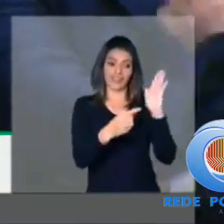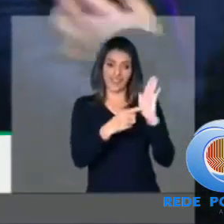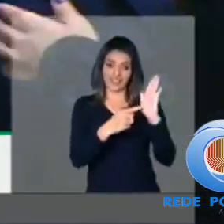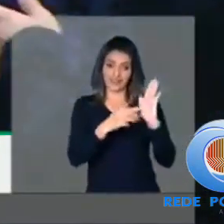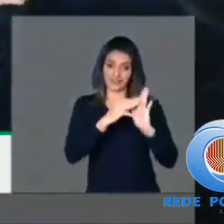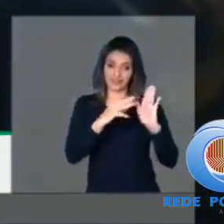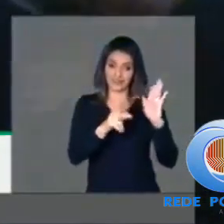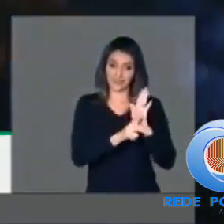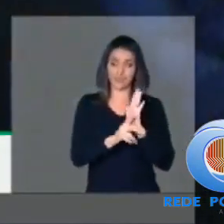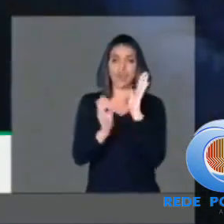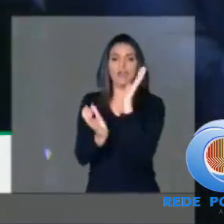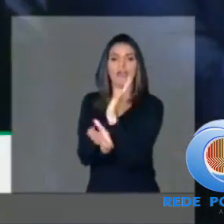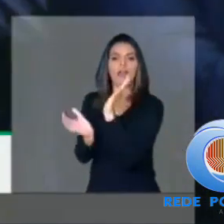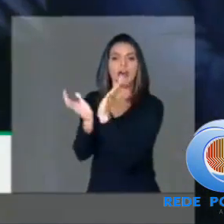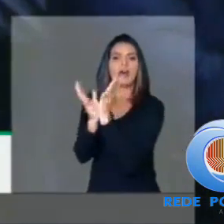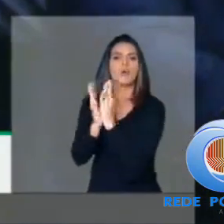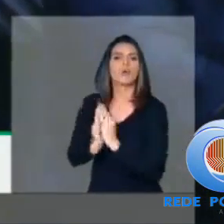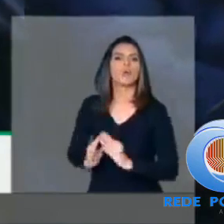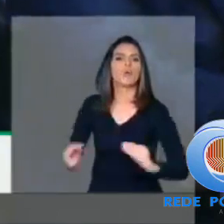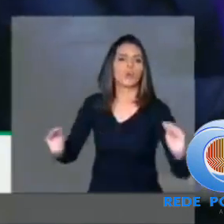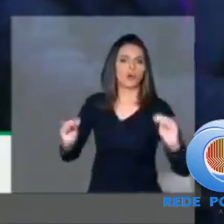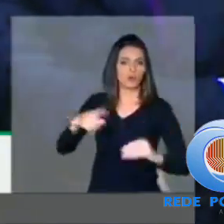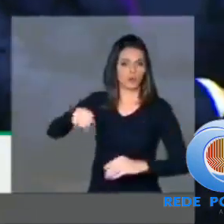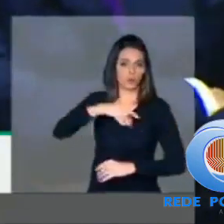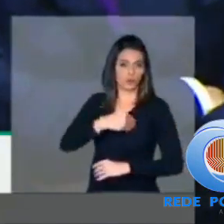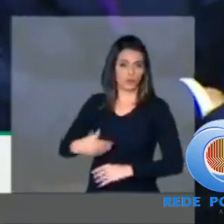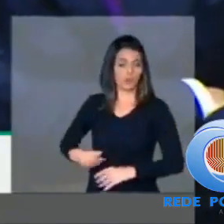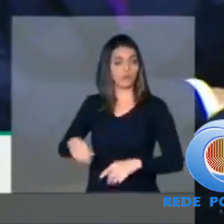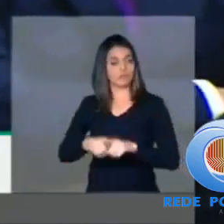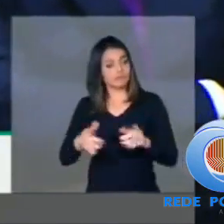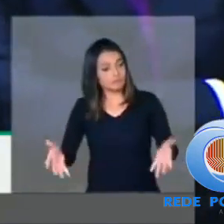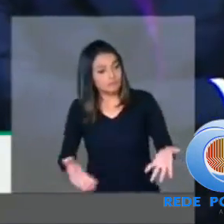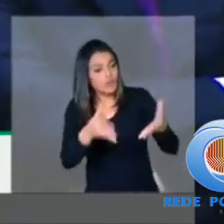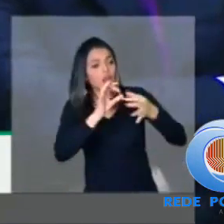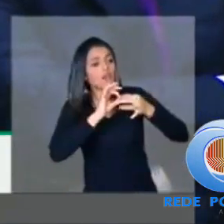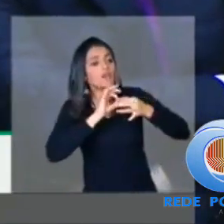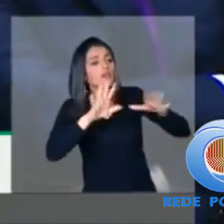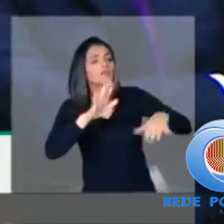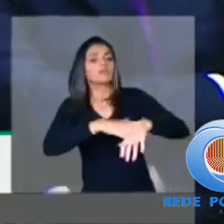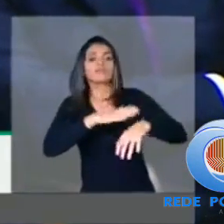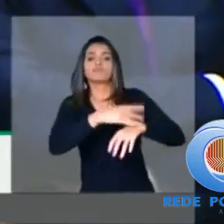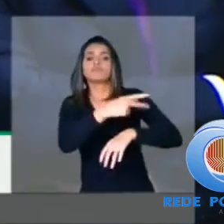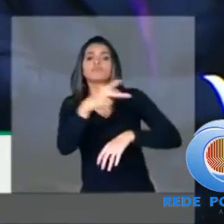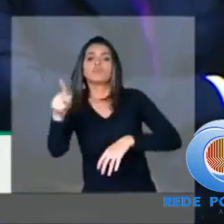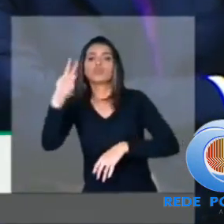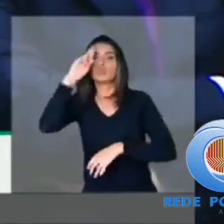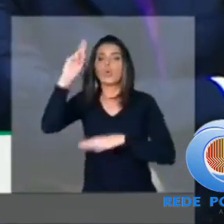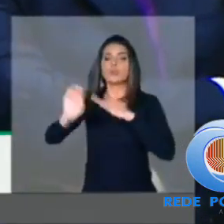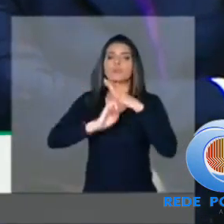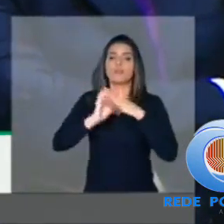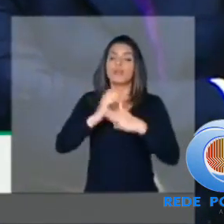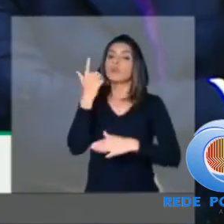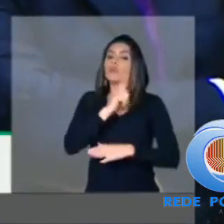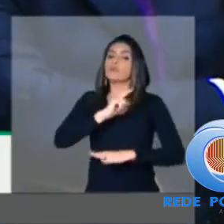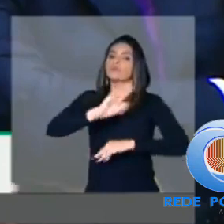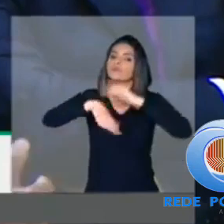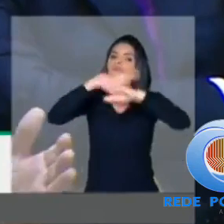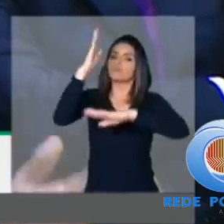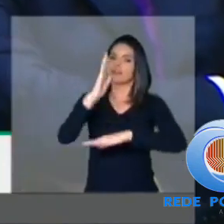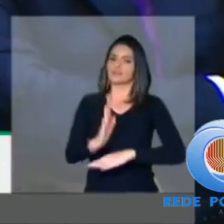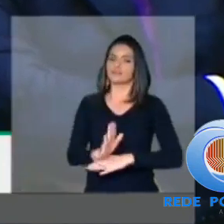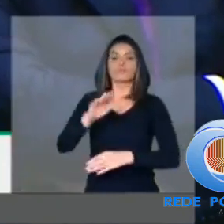poder público e objetivamente incentivar a livre iniciativa para que o Brasil continue a avançar.